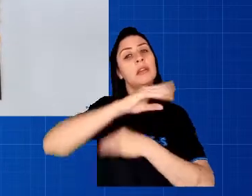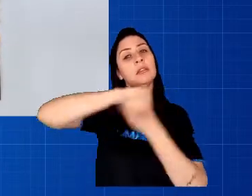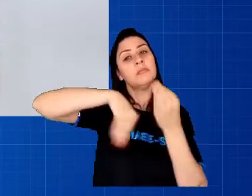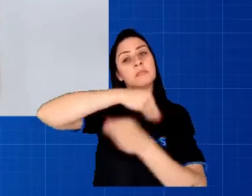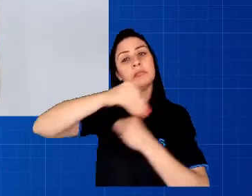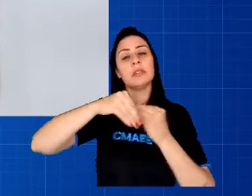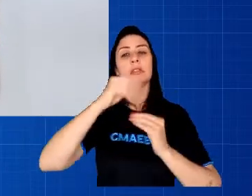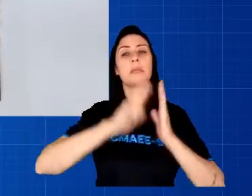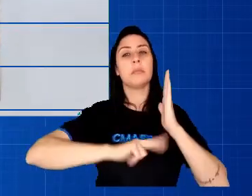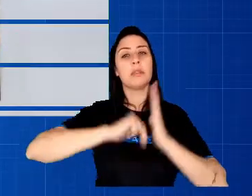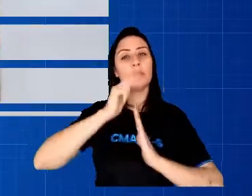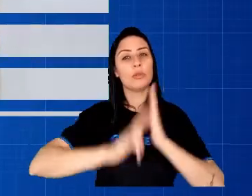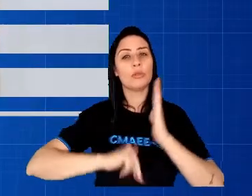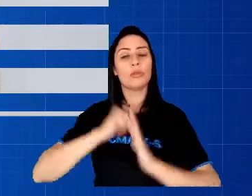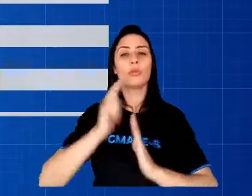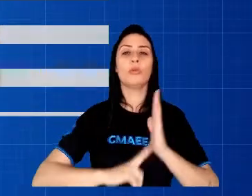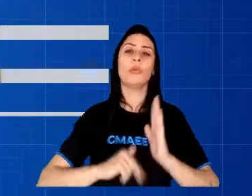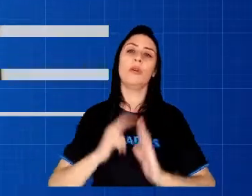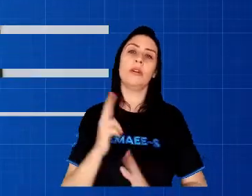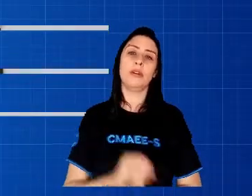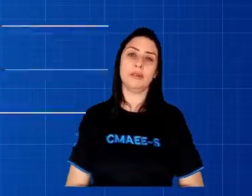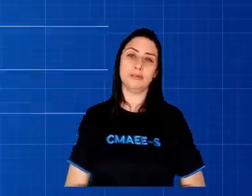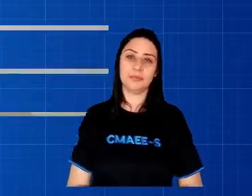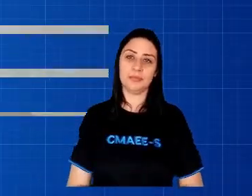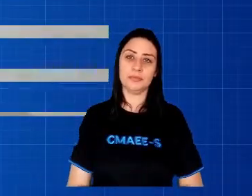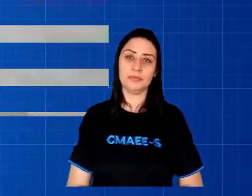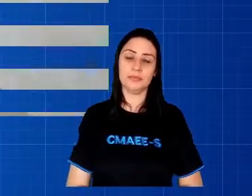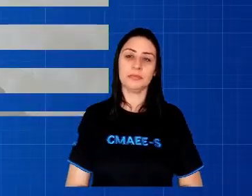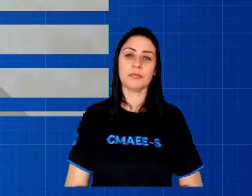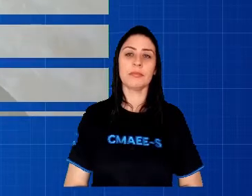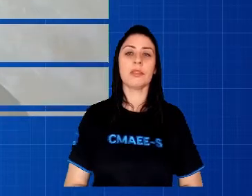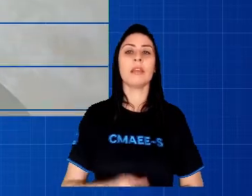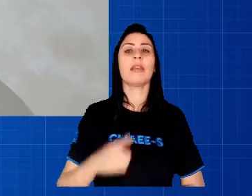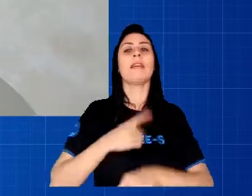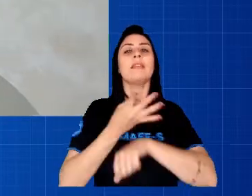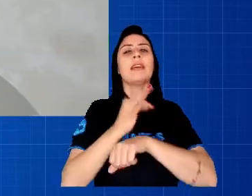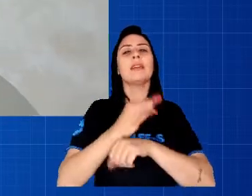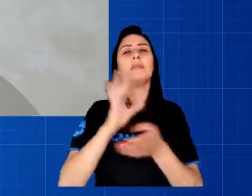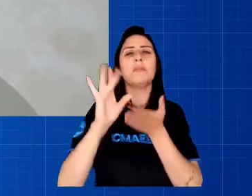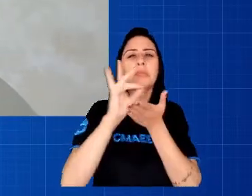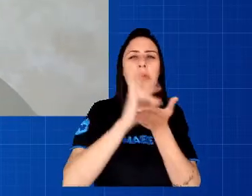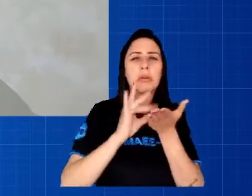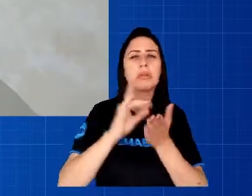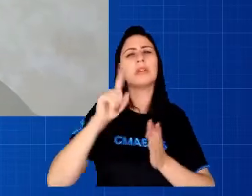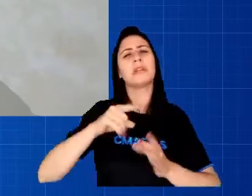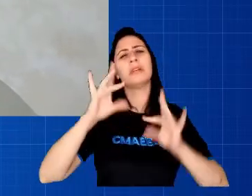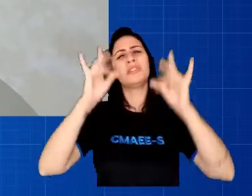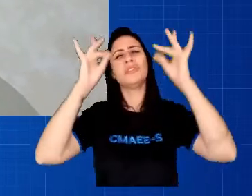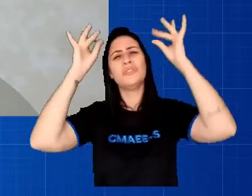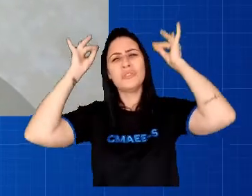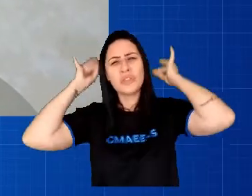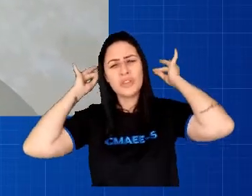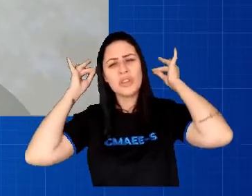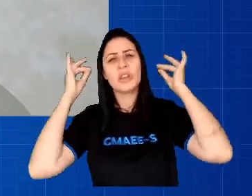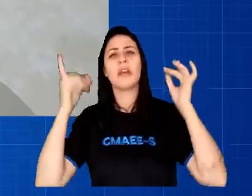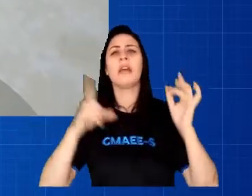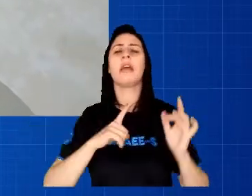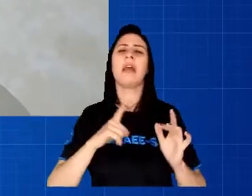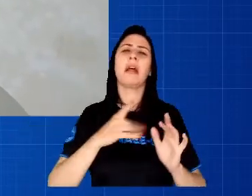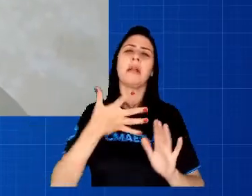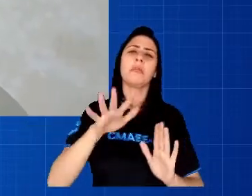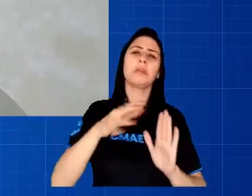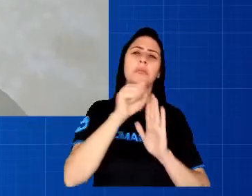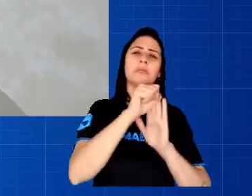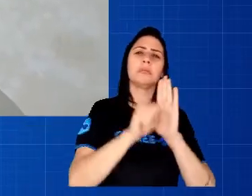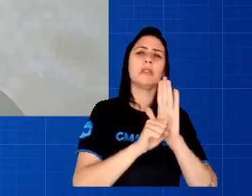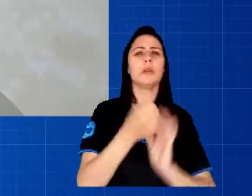mista com pintura usando tinta guache. A técnica do mosaico é muito antiga. Ela data por